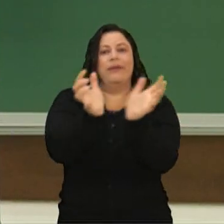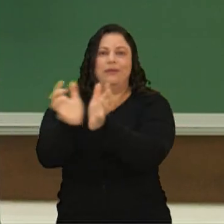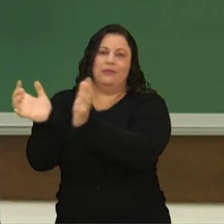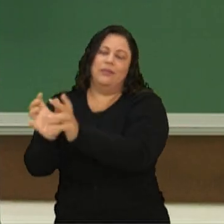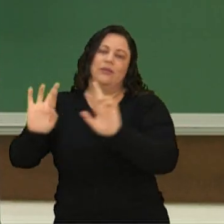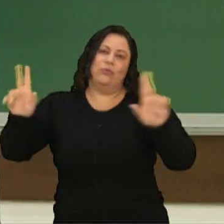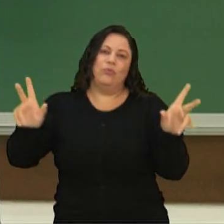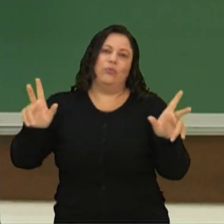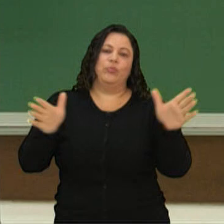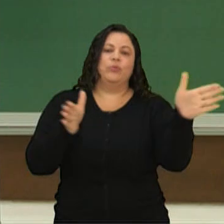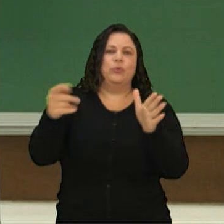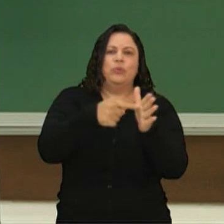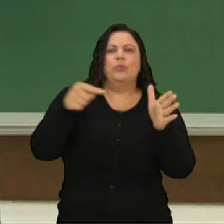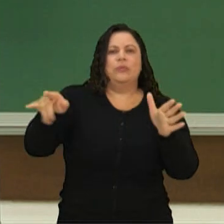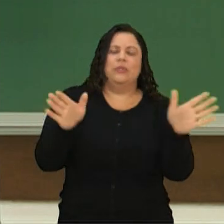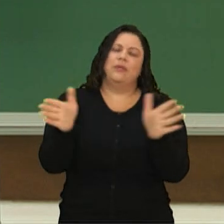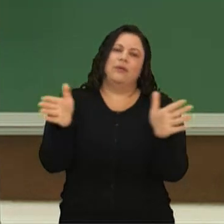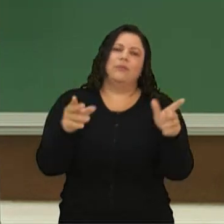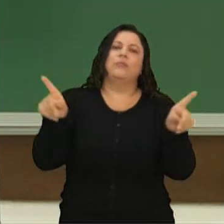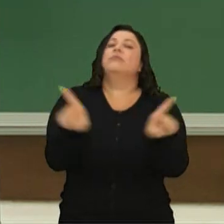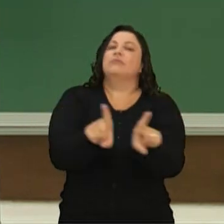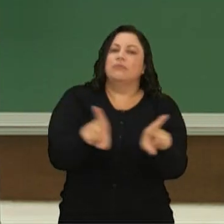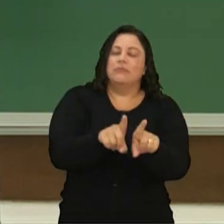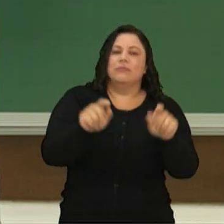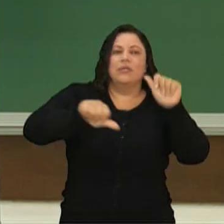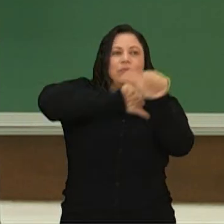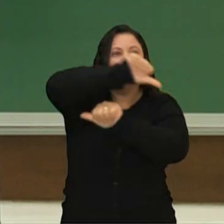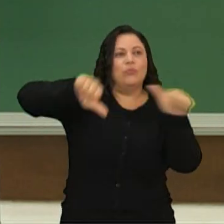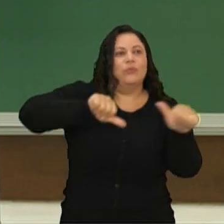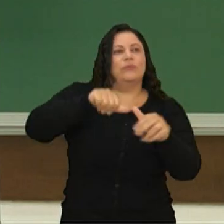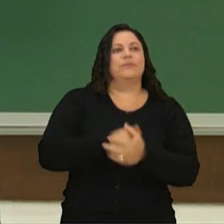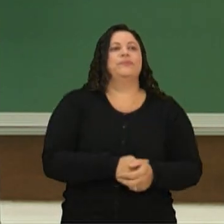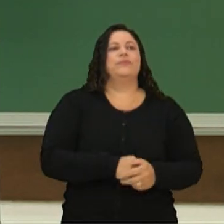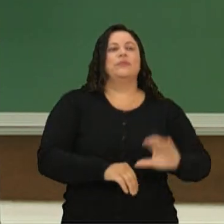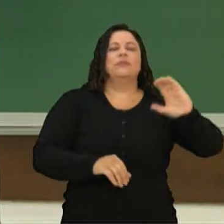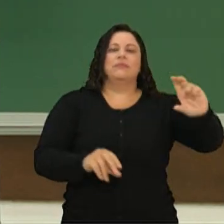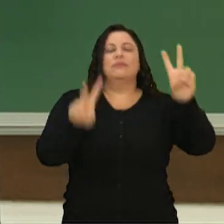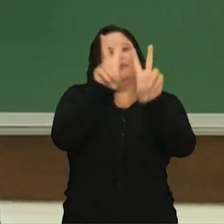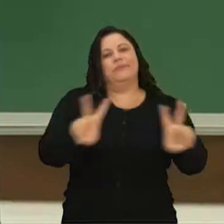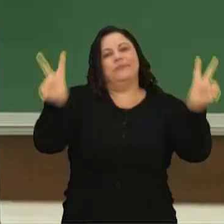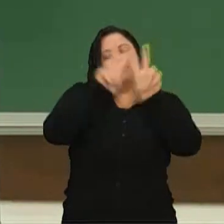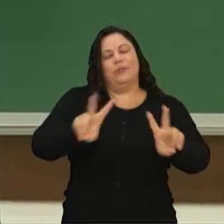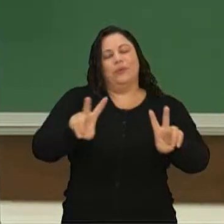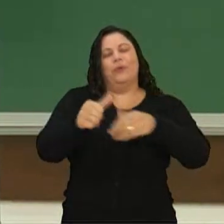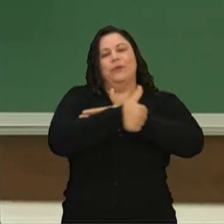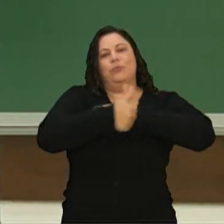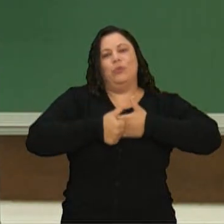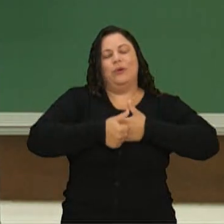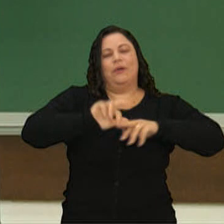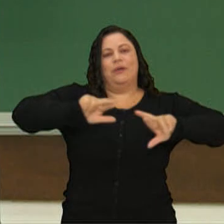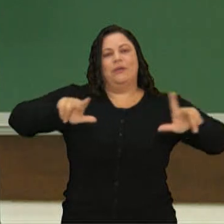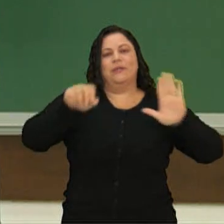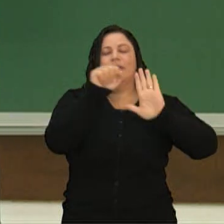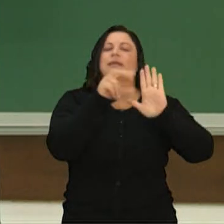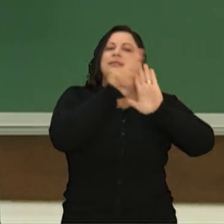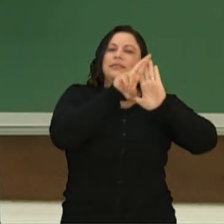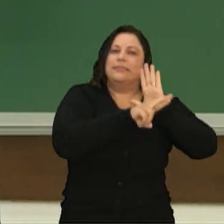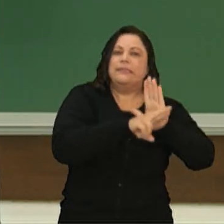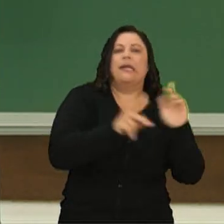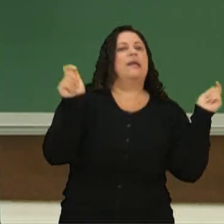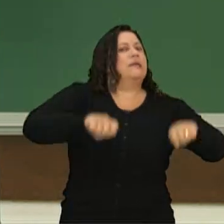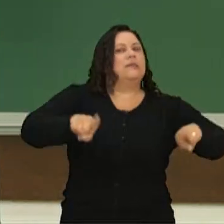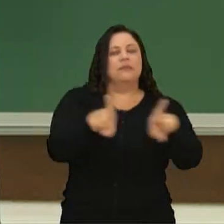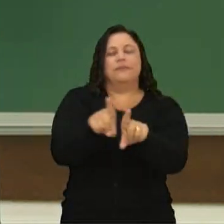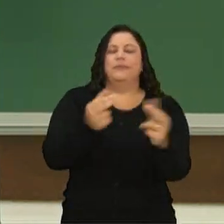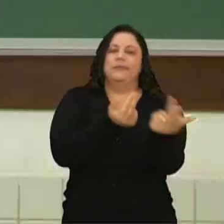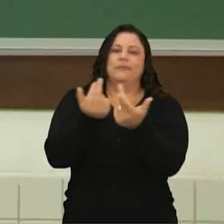também mudam. E os valores morais e códigos de conduta são a mesma coisa. Princípios éticos do judaísmo. Então agora nós vamos